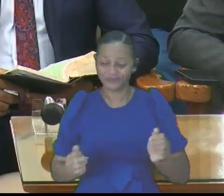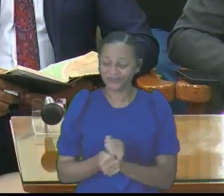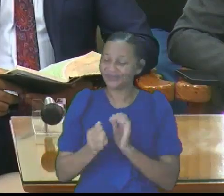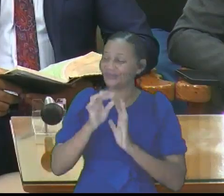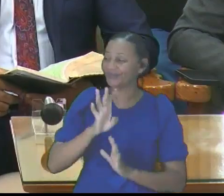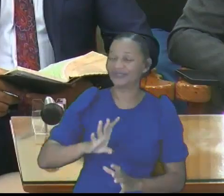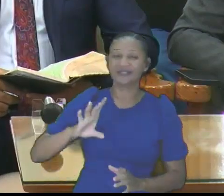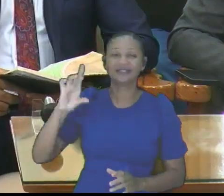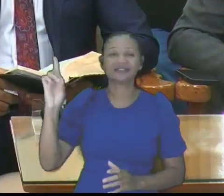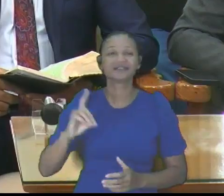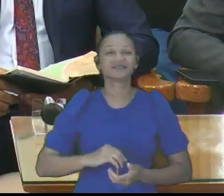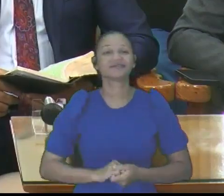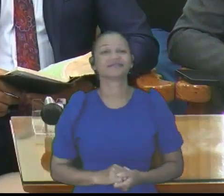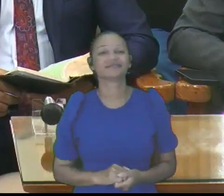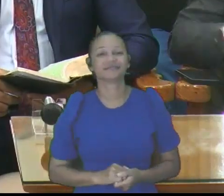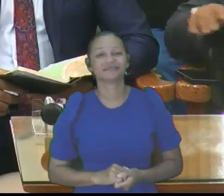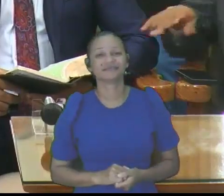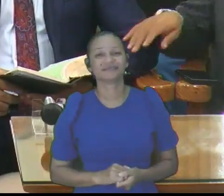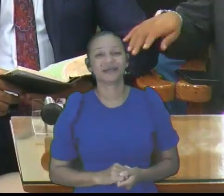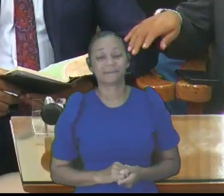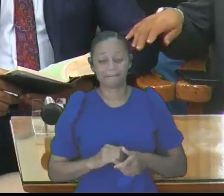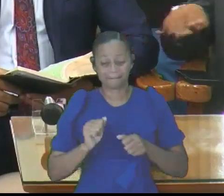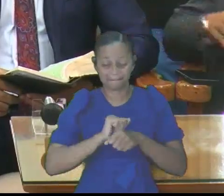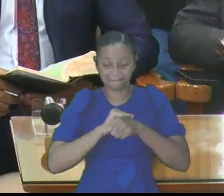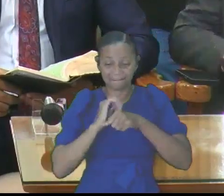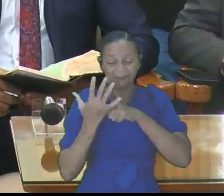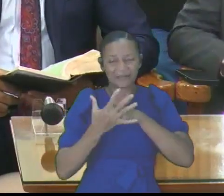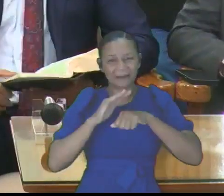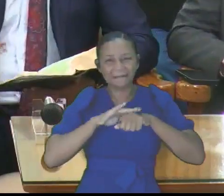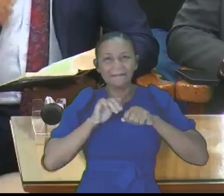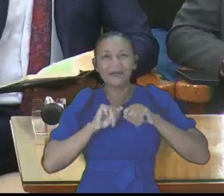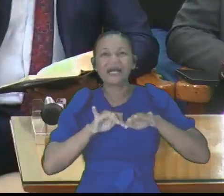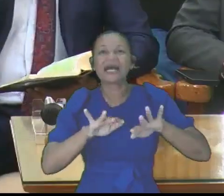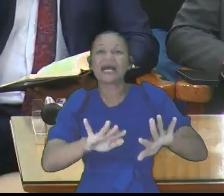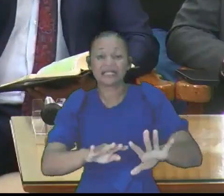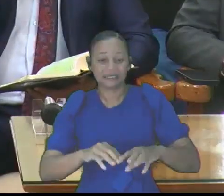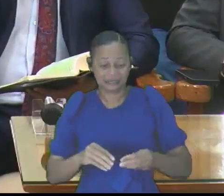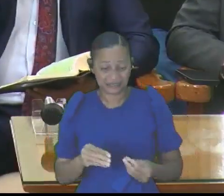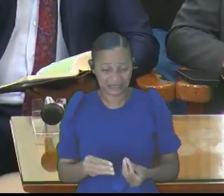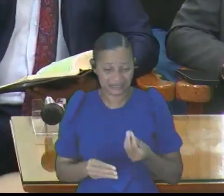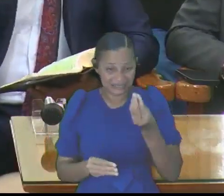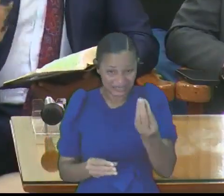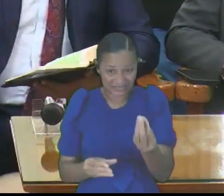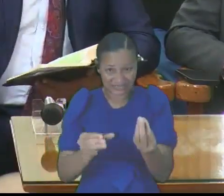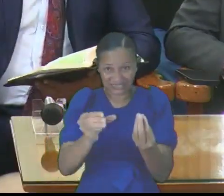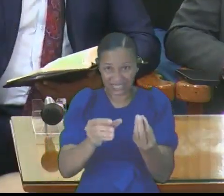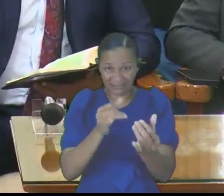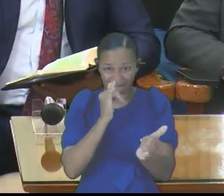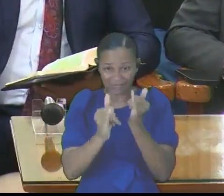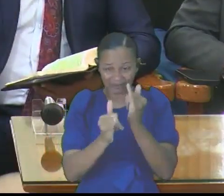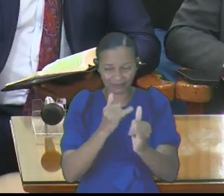Deus. Não, na pandemia disseram: pastor, dê ceia online. Eu digo: dou não.